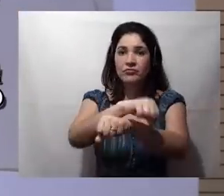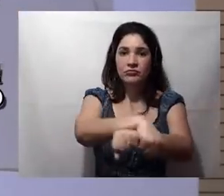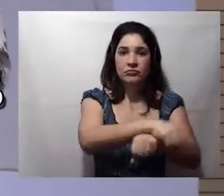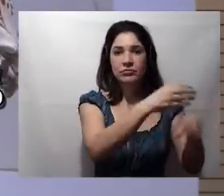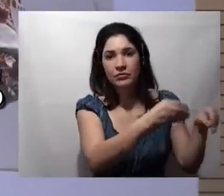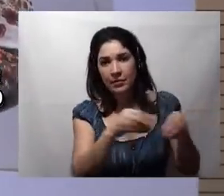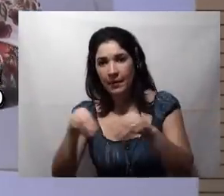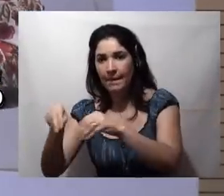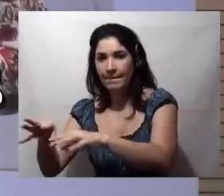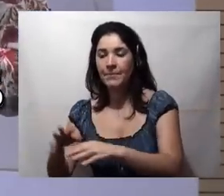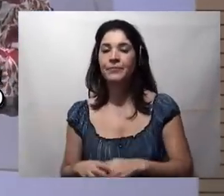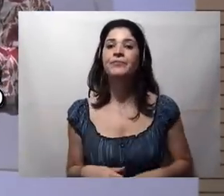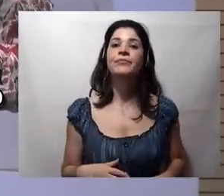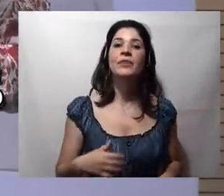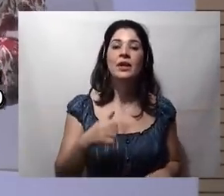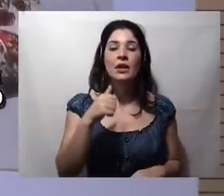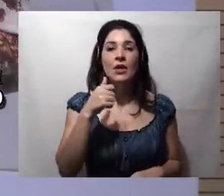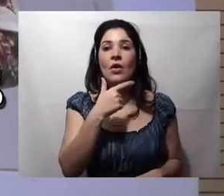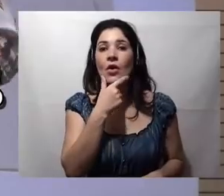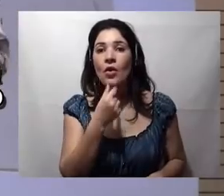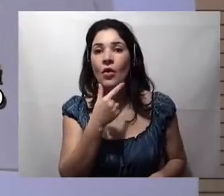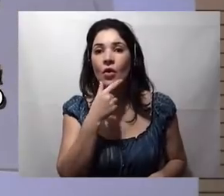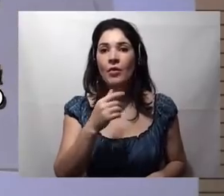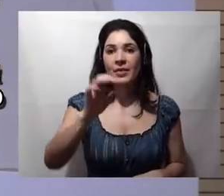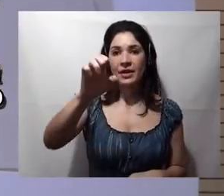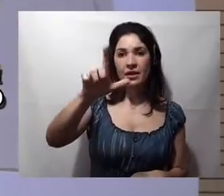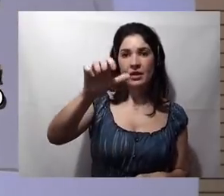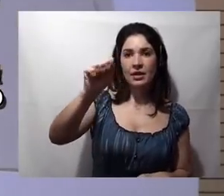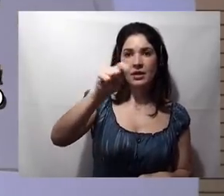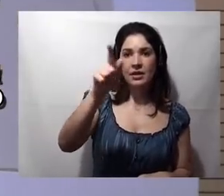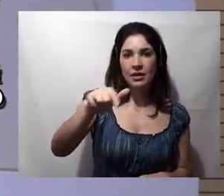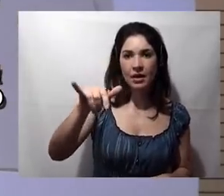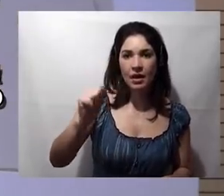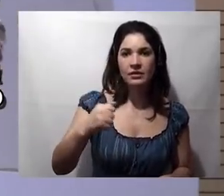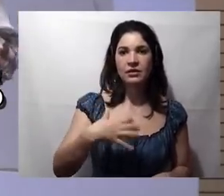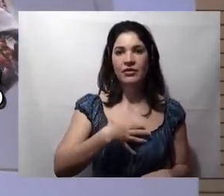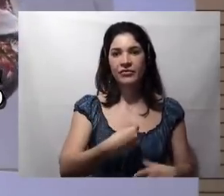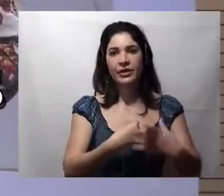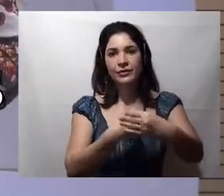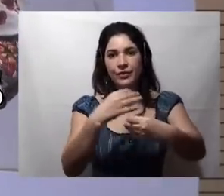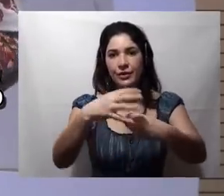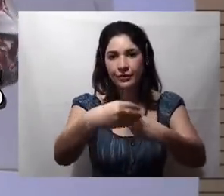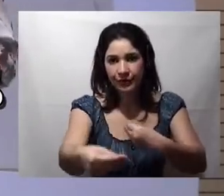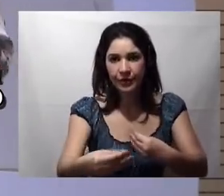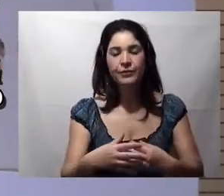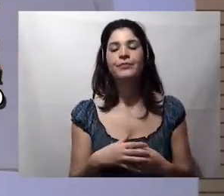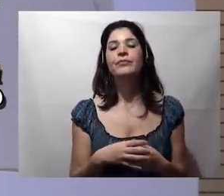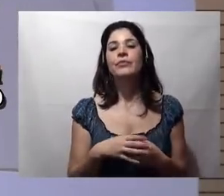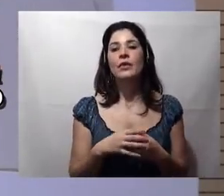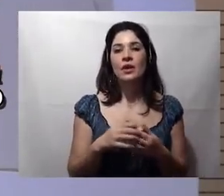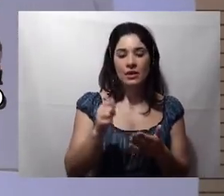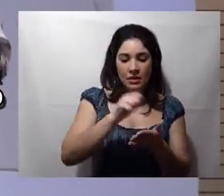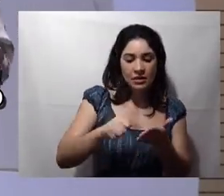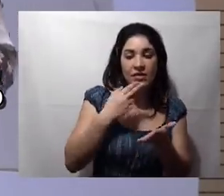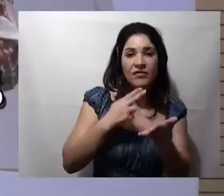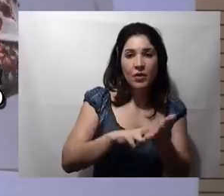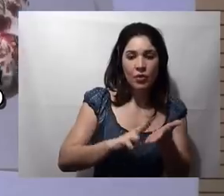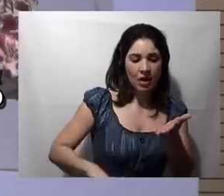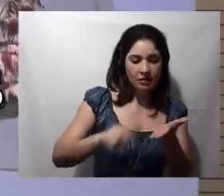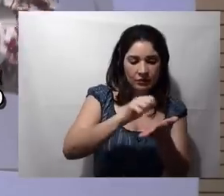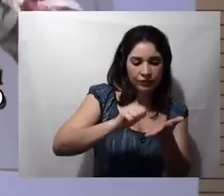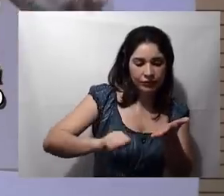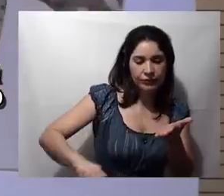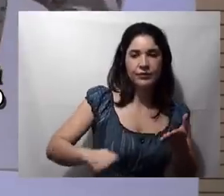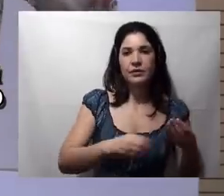levada por elazar filho de safã e por gemarias filho de hilquias os quais zedequias rei de judá